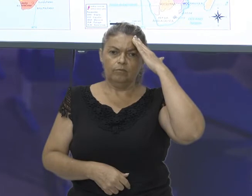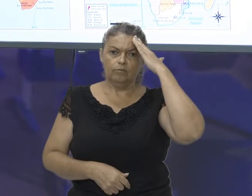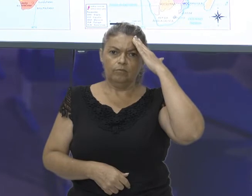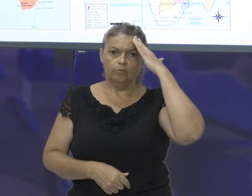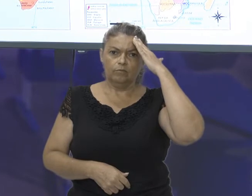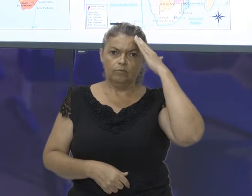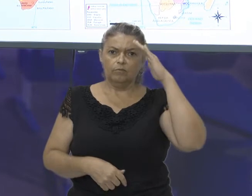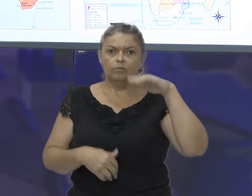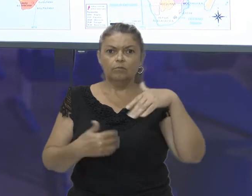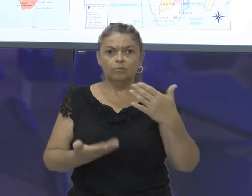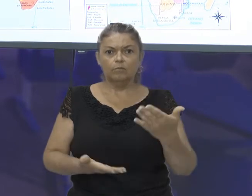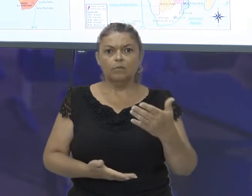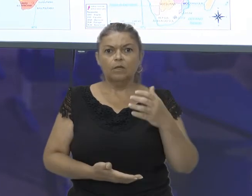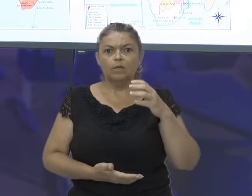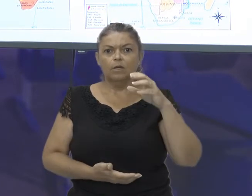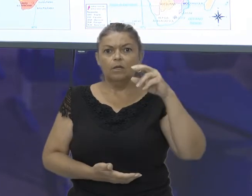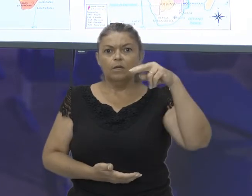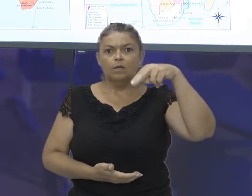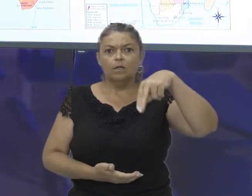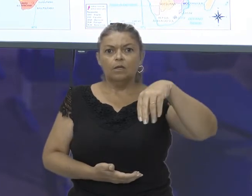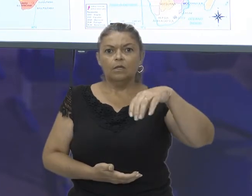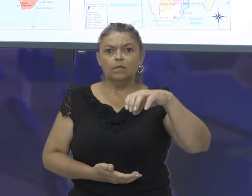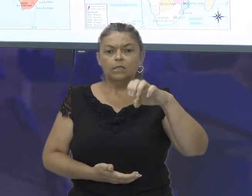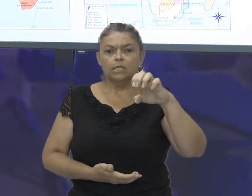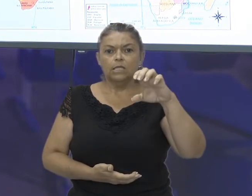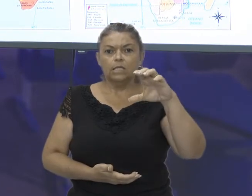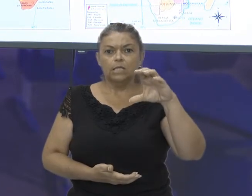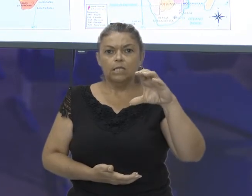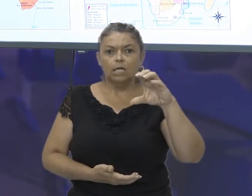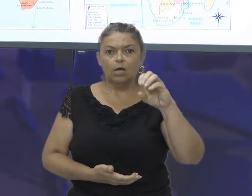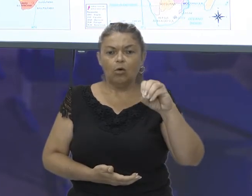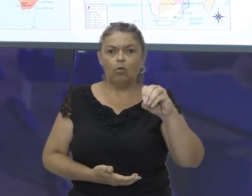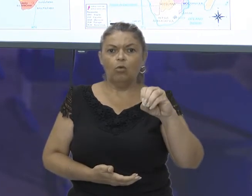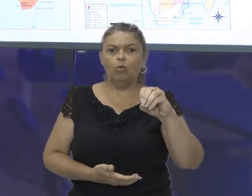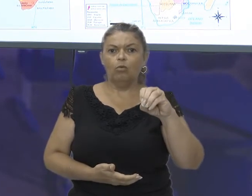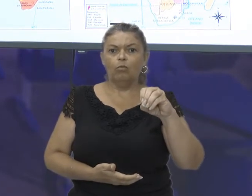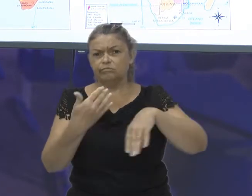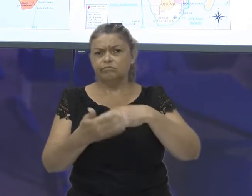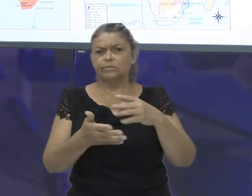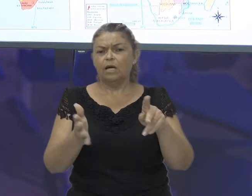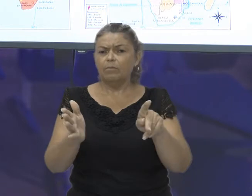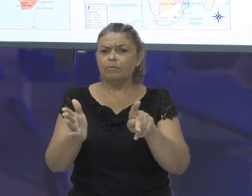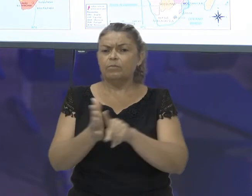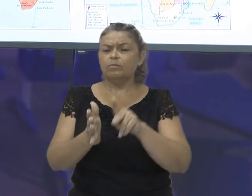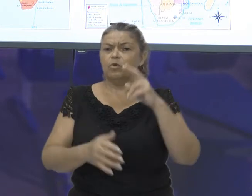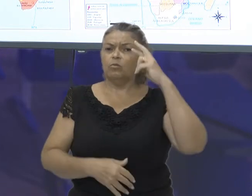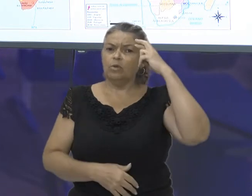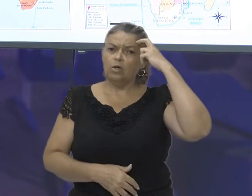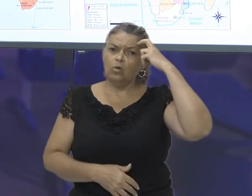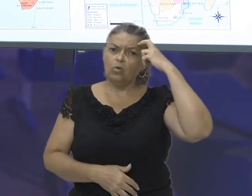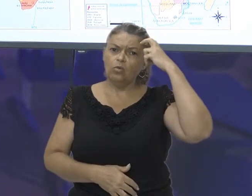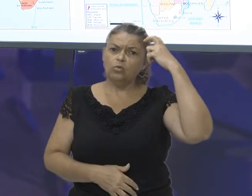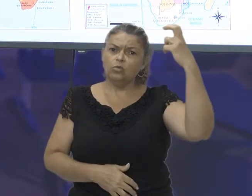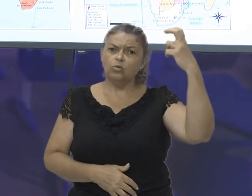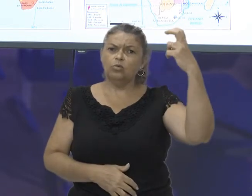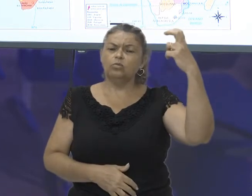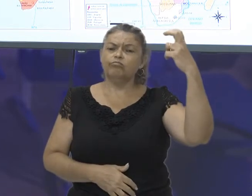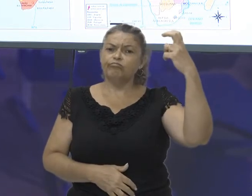o neocolonialismo, nesse mapa de 1914, muitas coisas